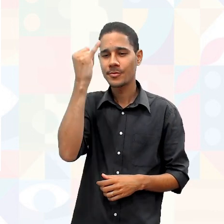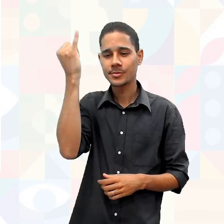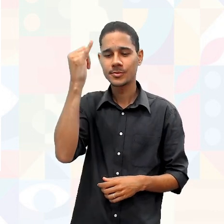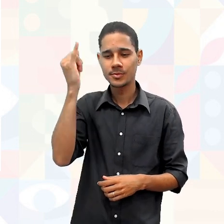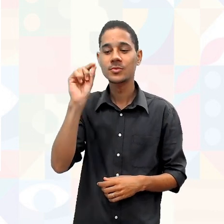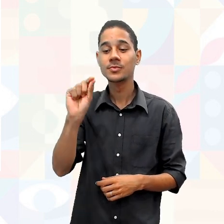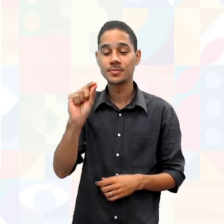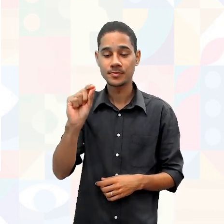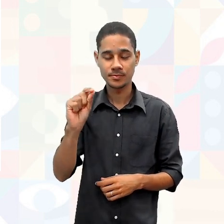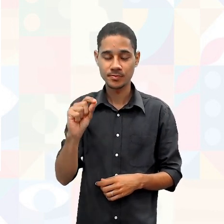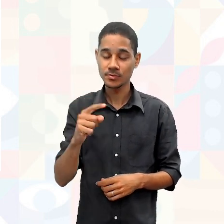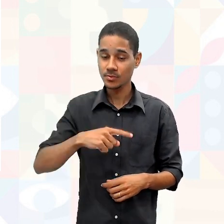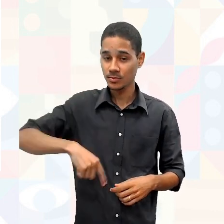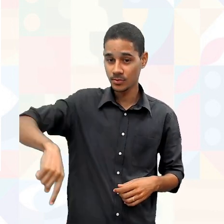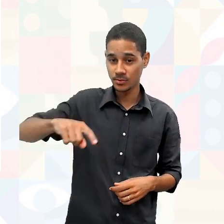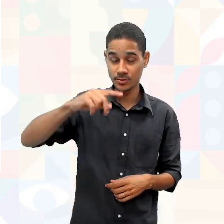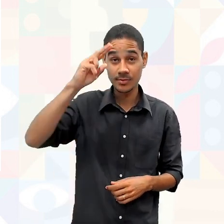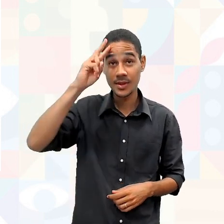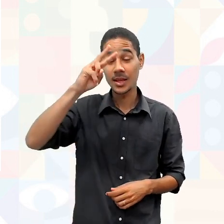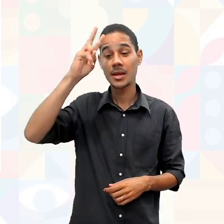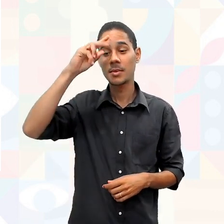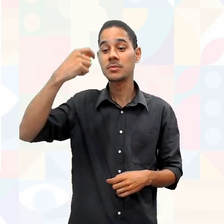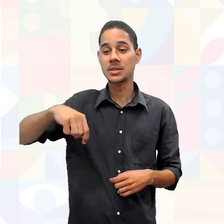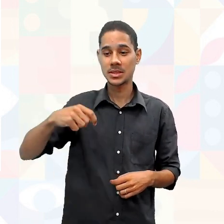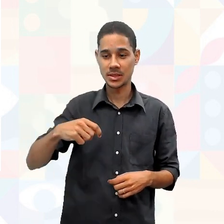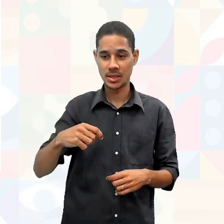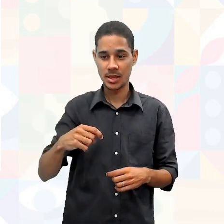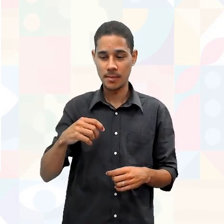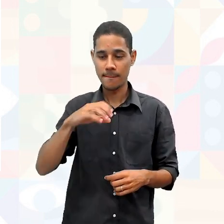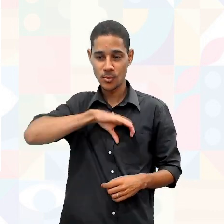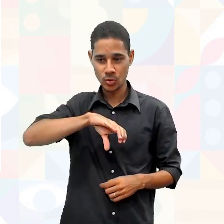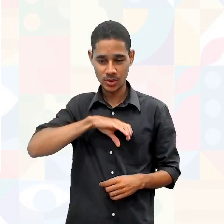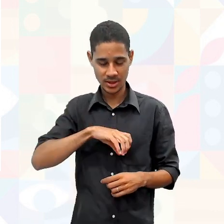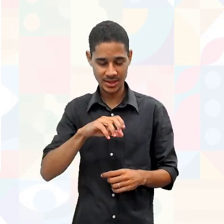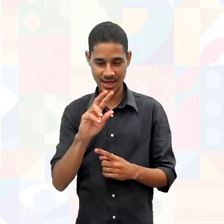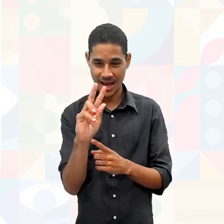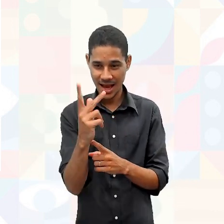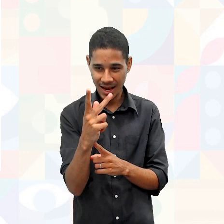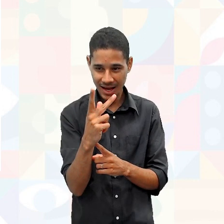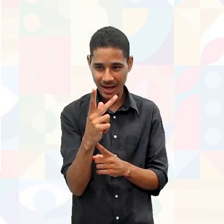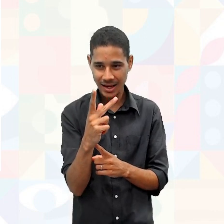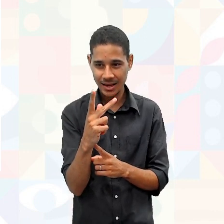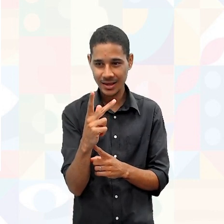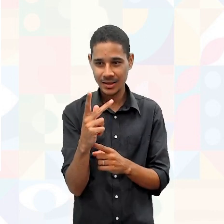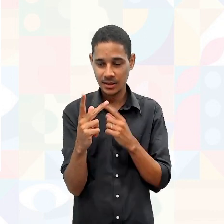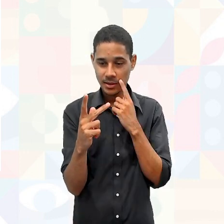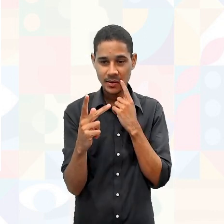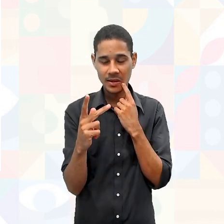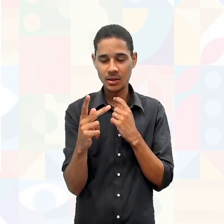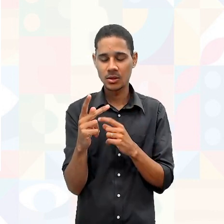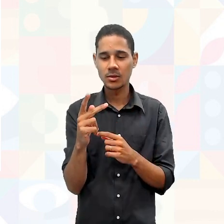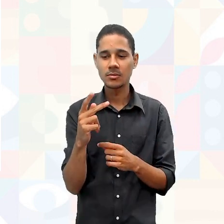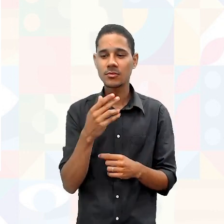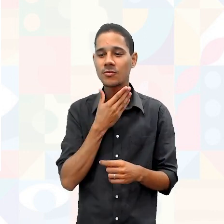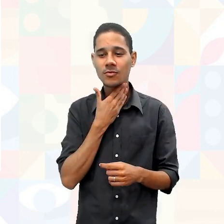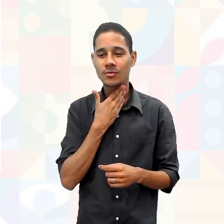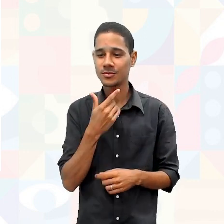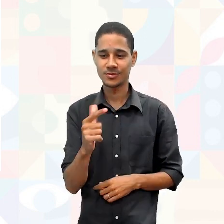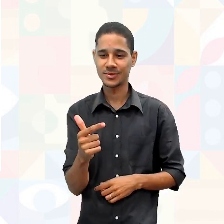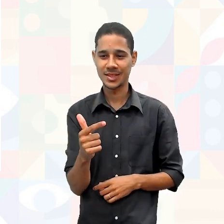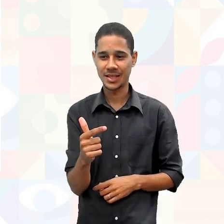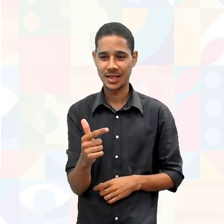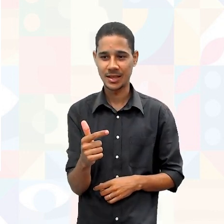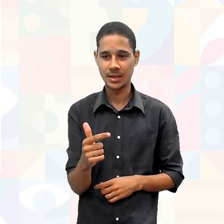gente precisa lembrar que em língua portuguesa o H não tem som, viu, minha gente? E achura é uma palavra da língua portuguesa. Não confundir